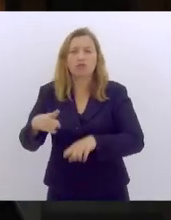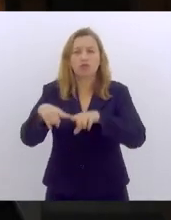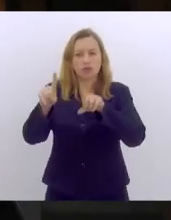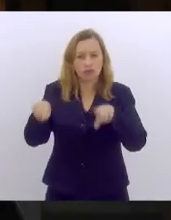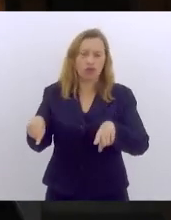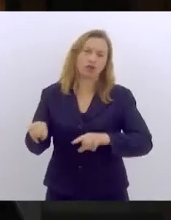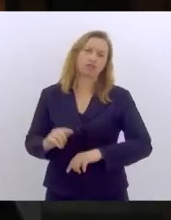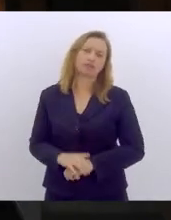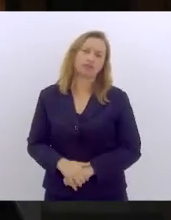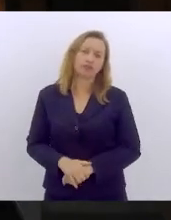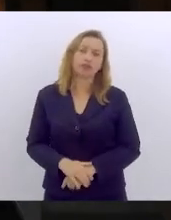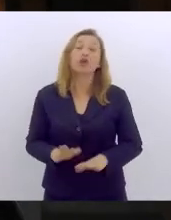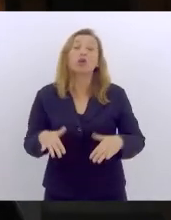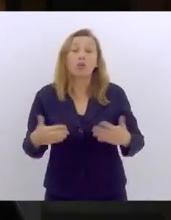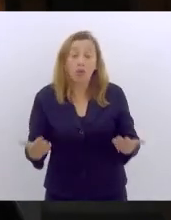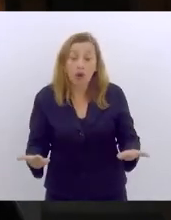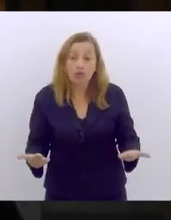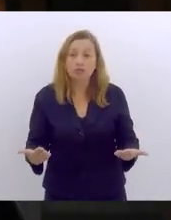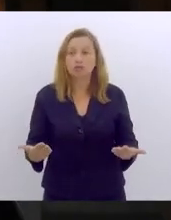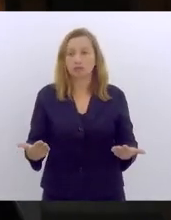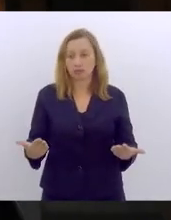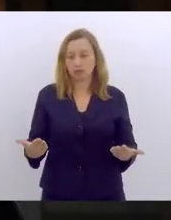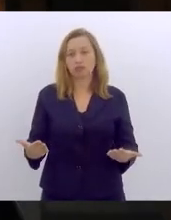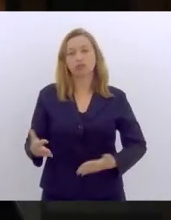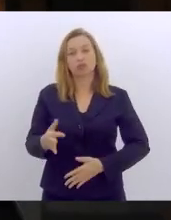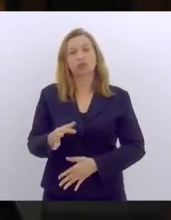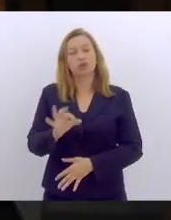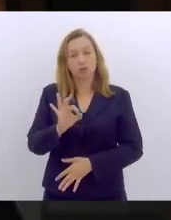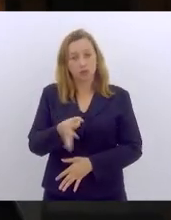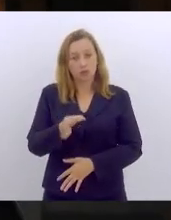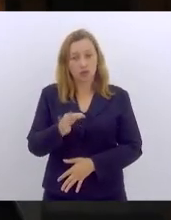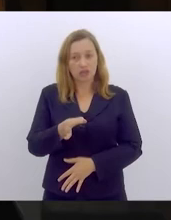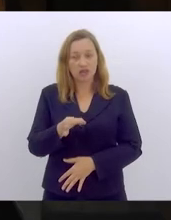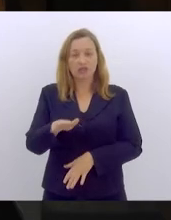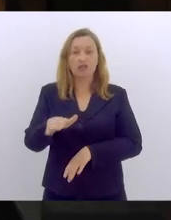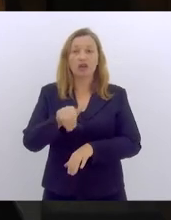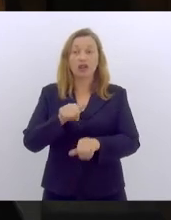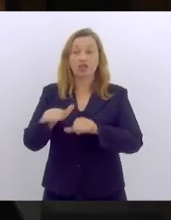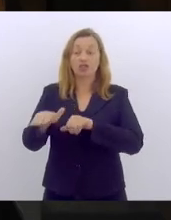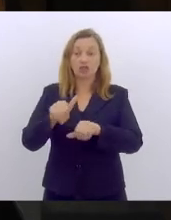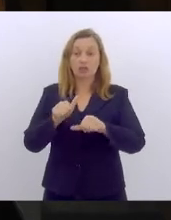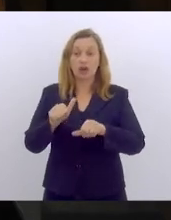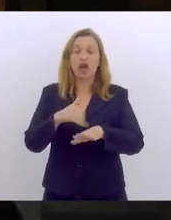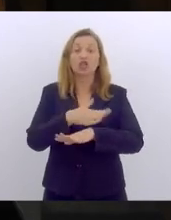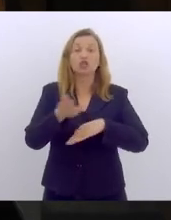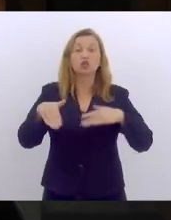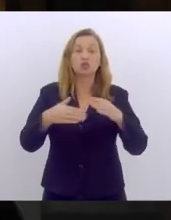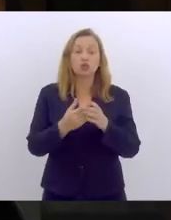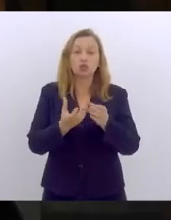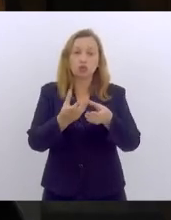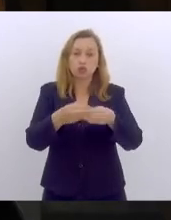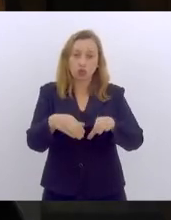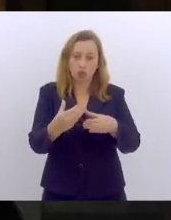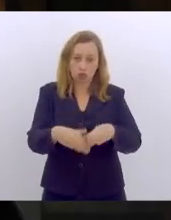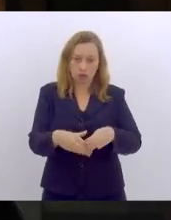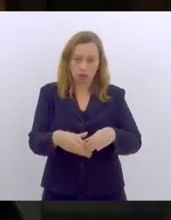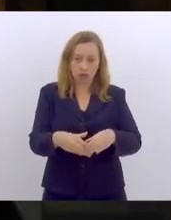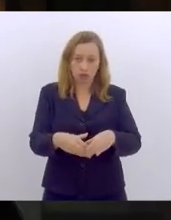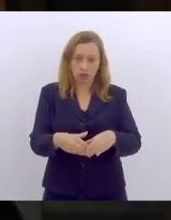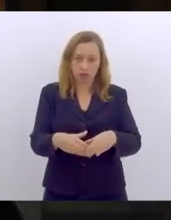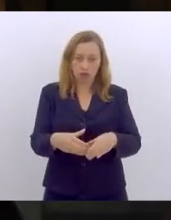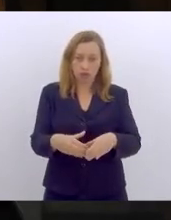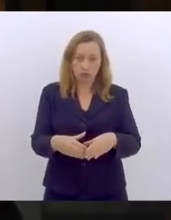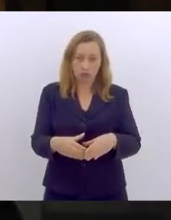funcionários. Quando devia, a rigor, convocar todos os concursados